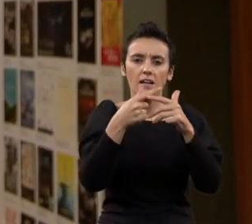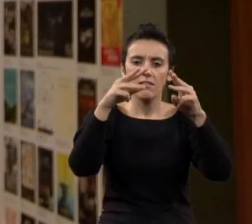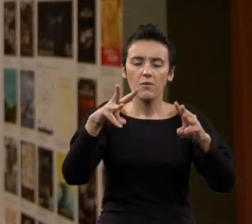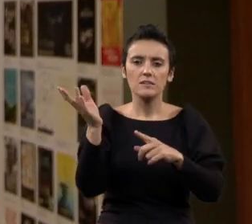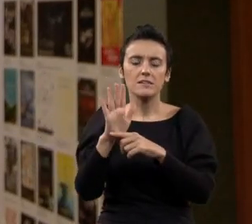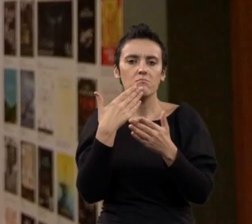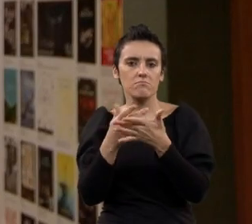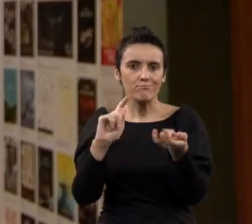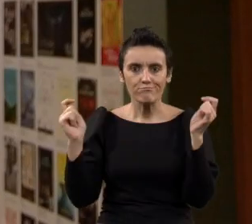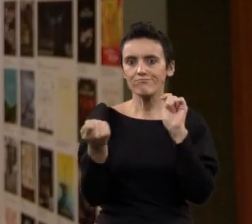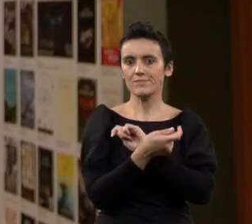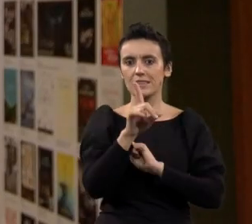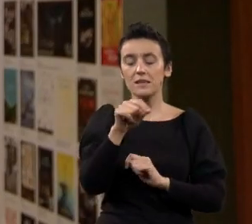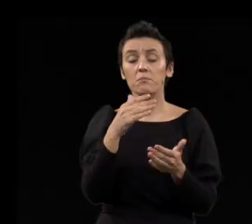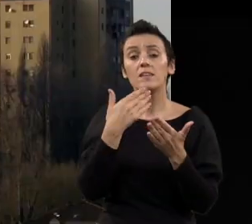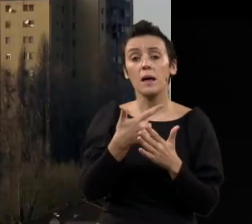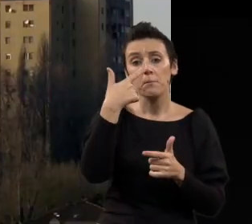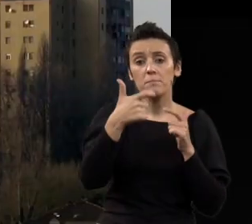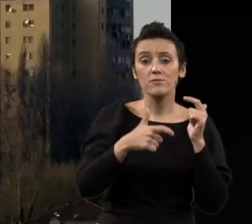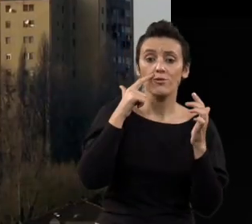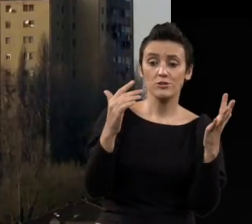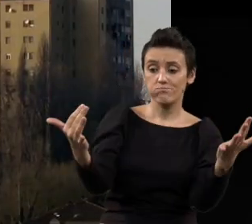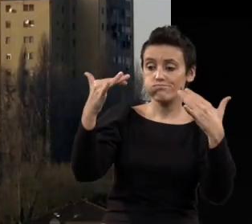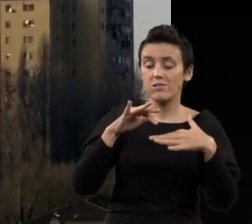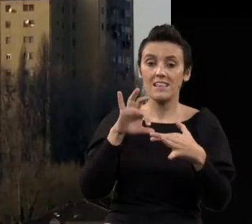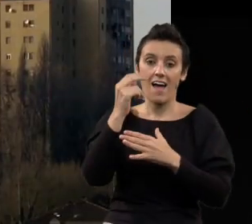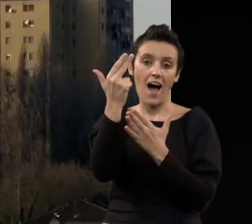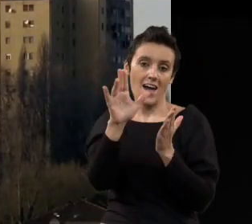sobretudo, aproximar o público daquilo que é a nossa arte nacional.